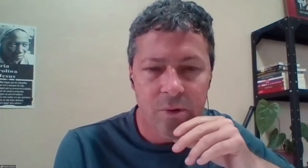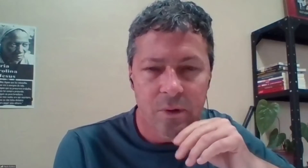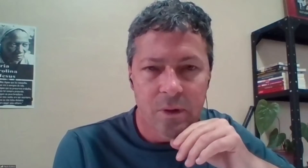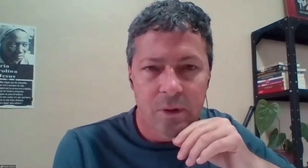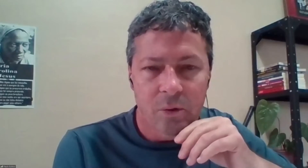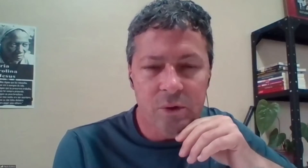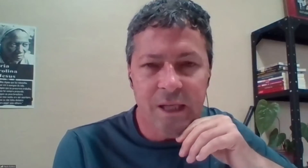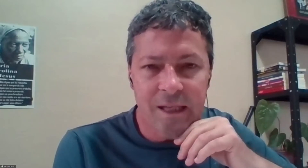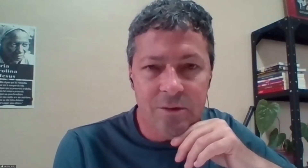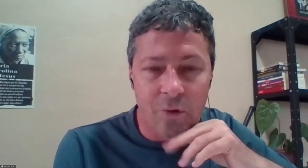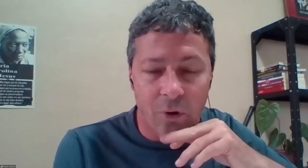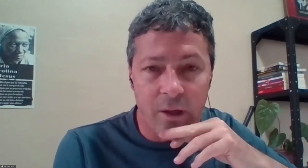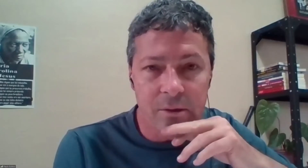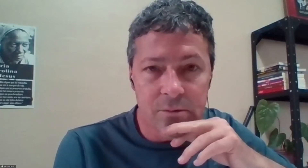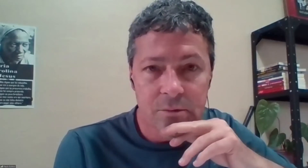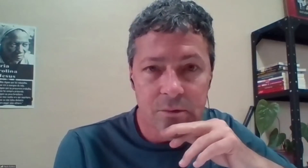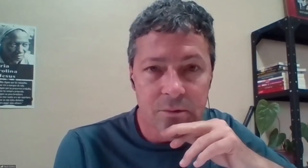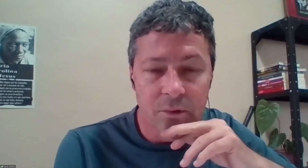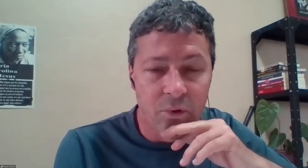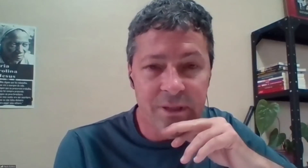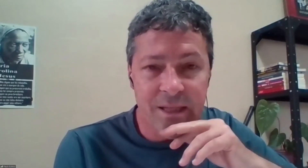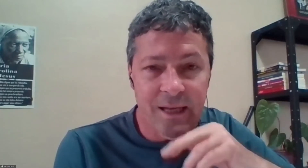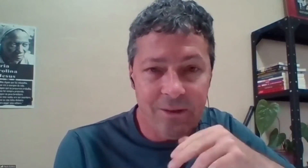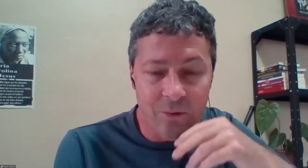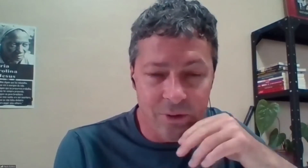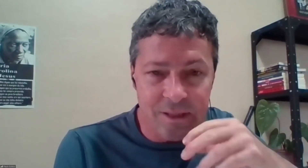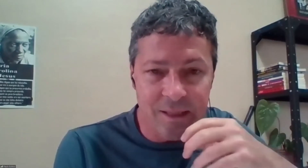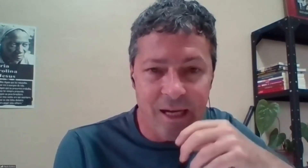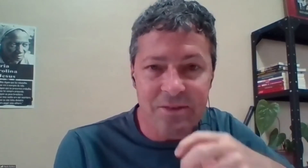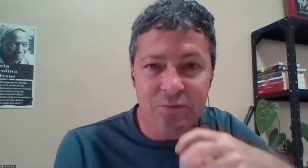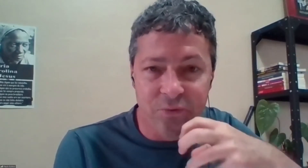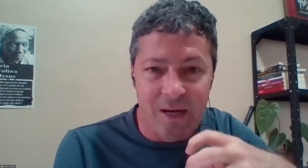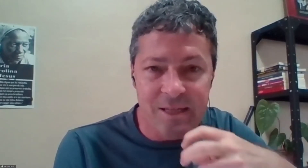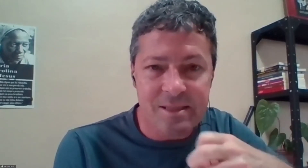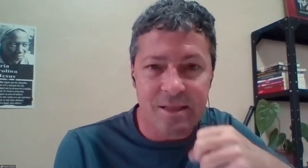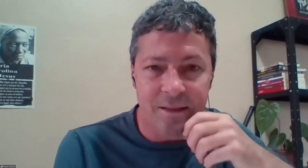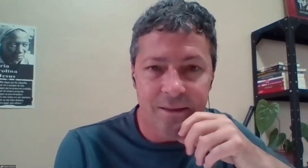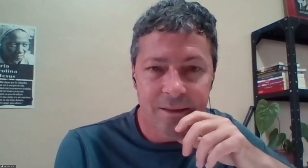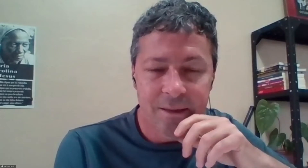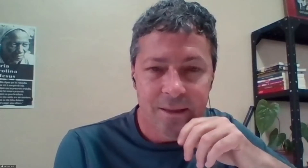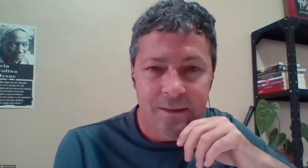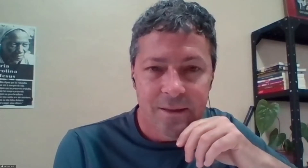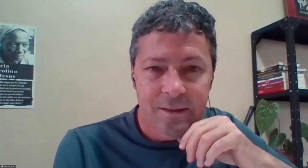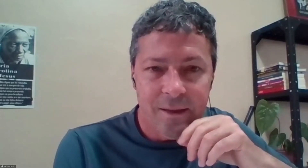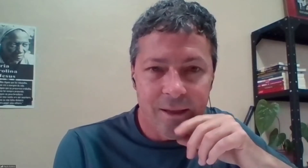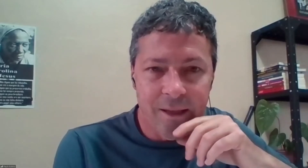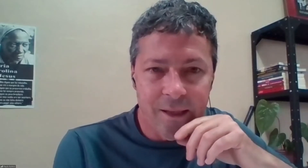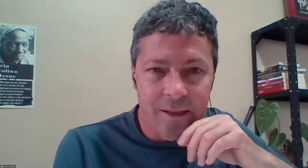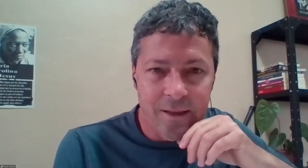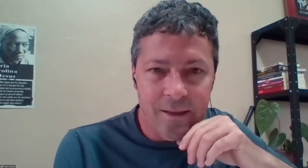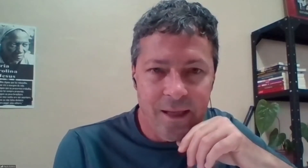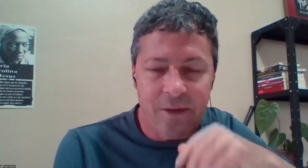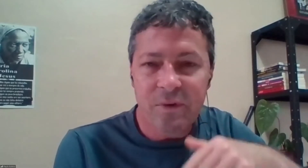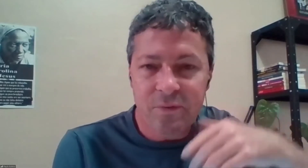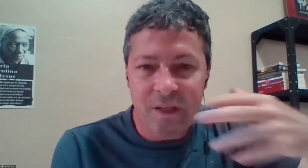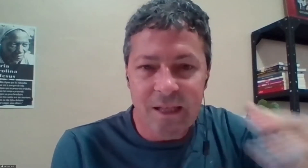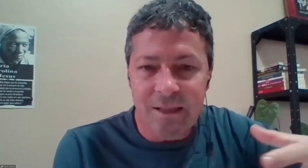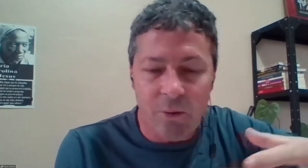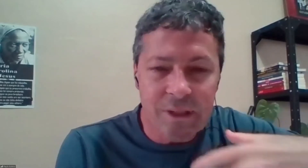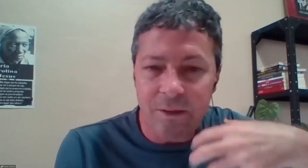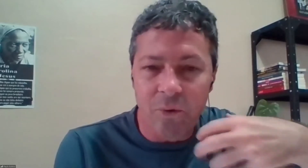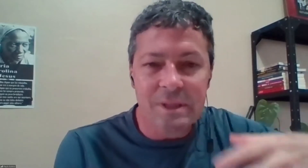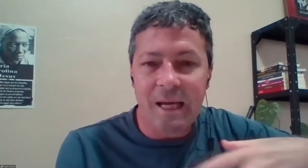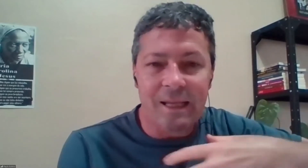qualificar o território onde a infância é